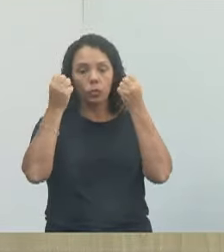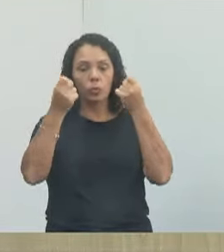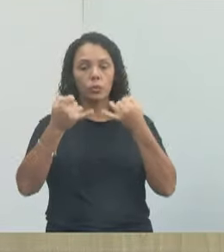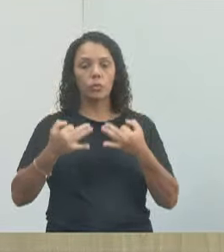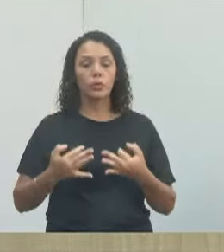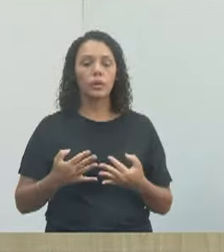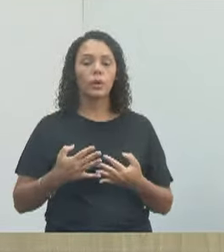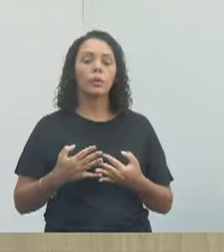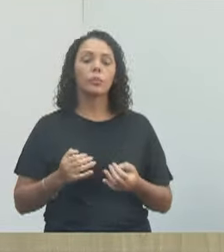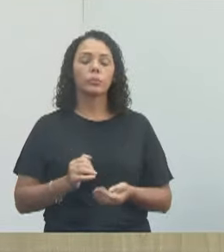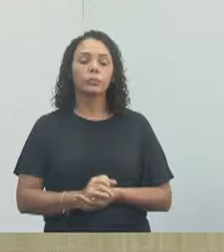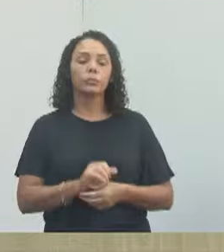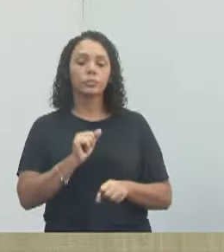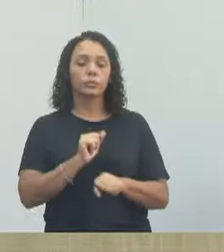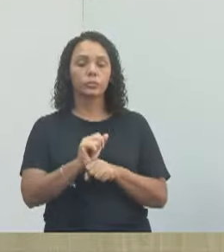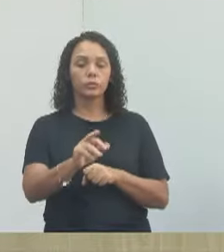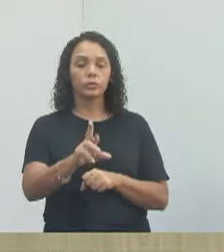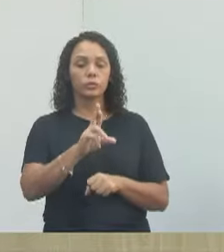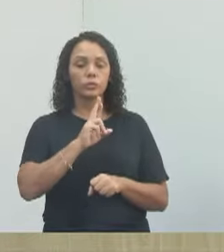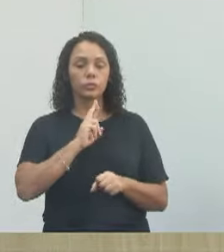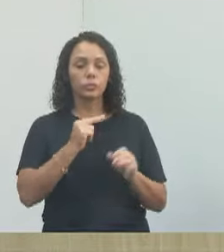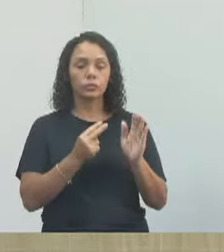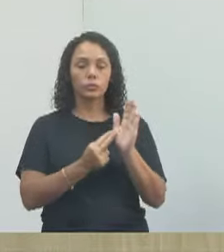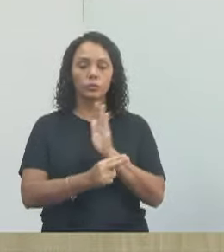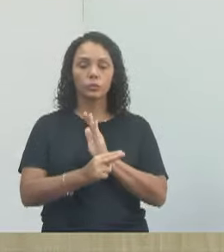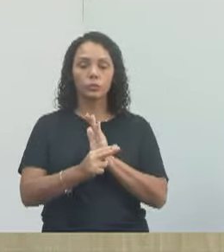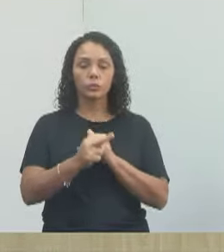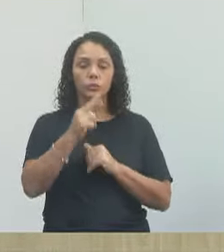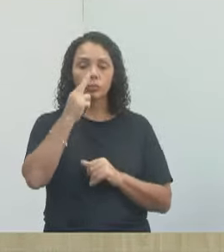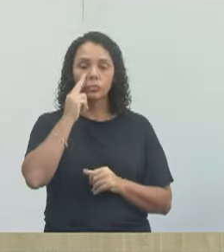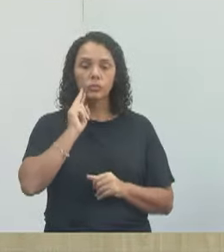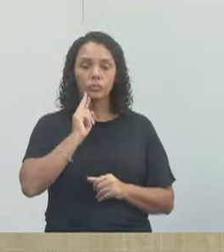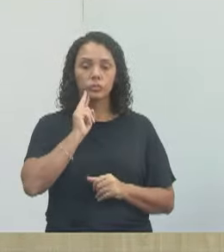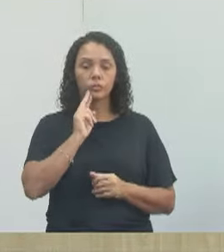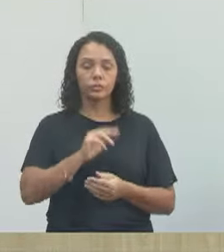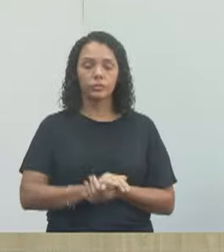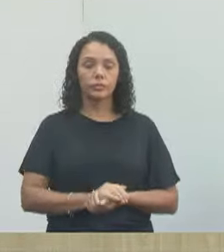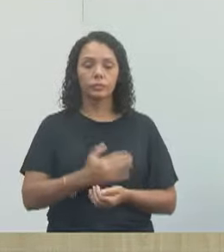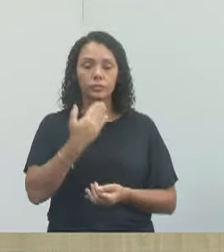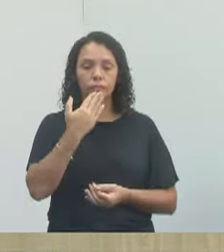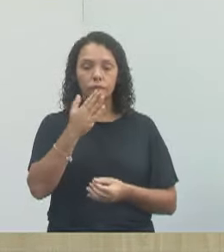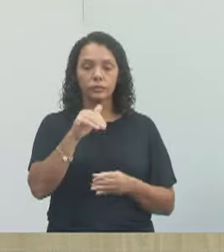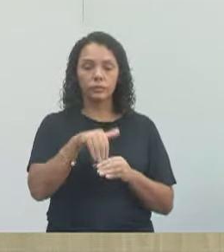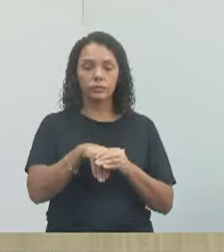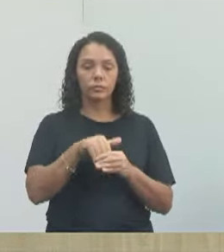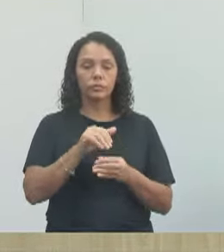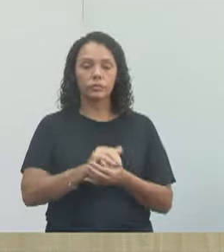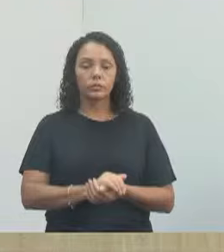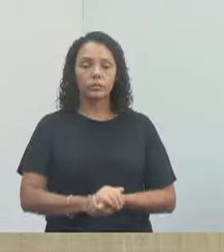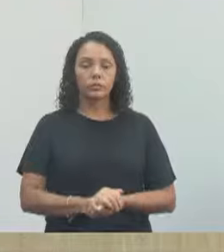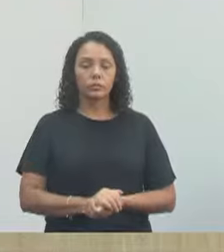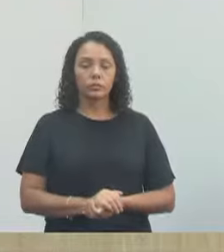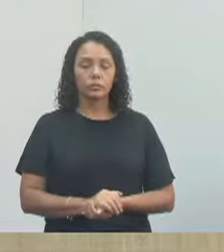Aguarda a manifestação autoria Vereador Rogério timóte foi pedido